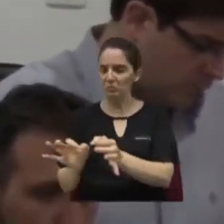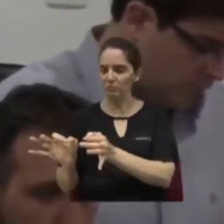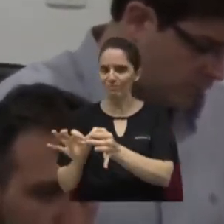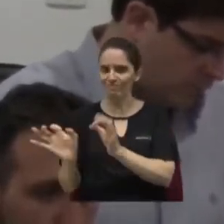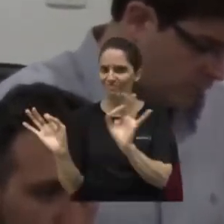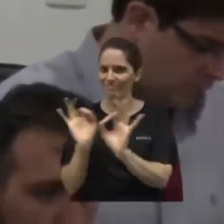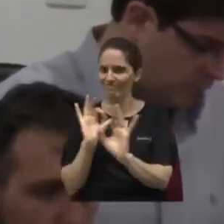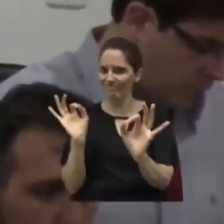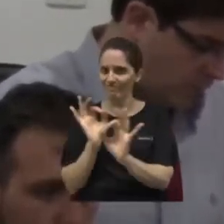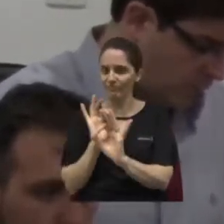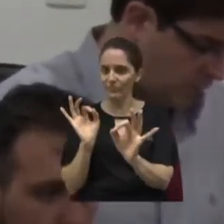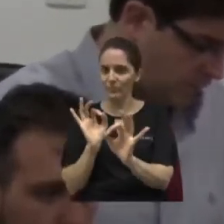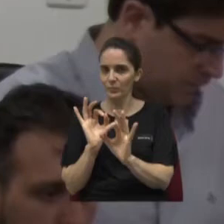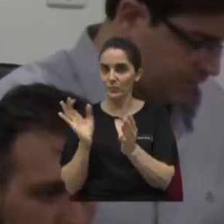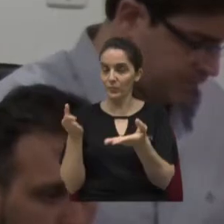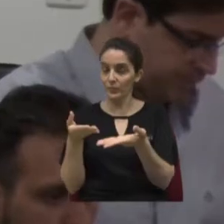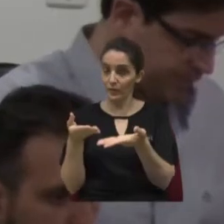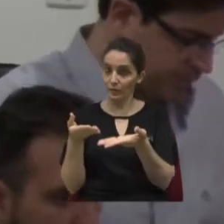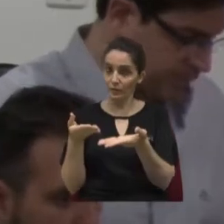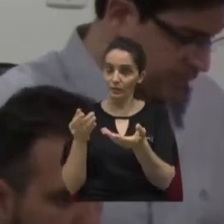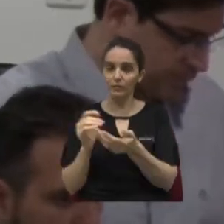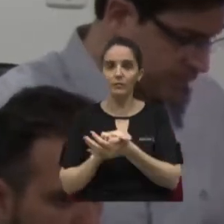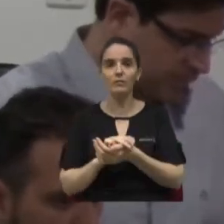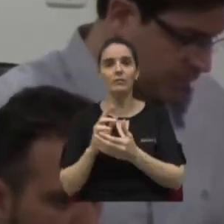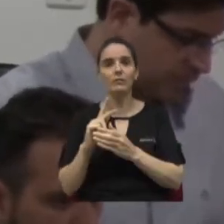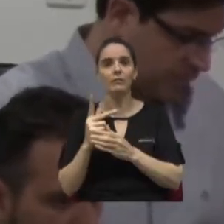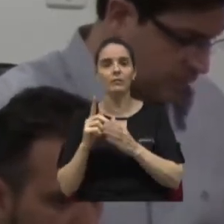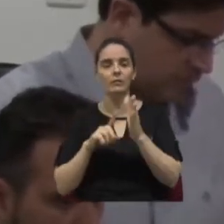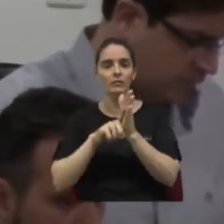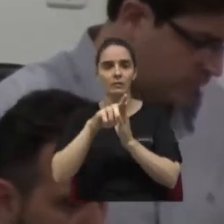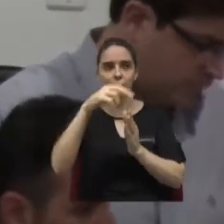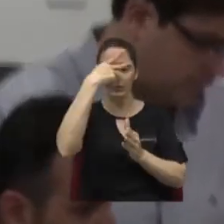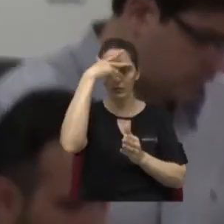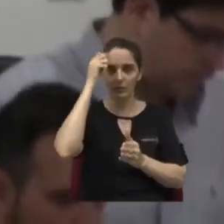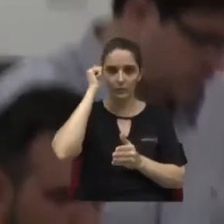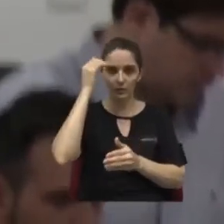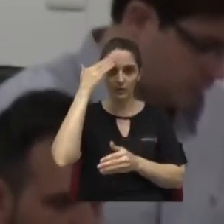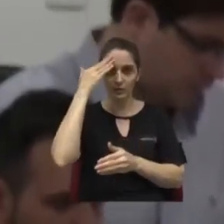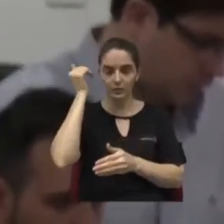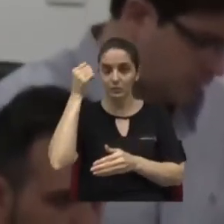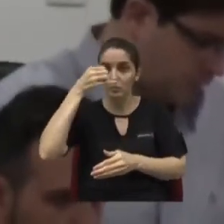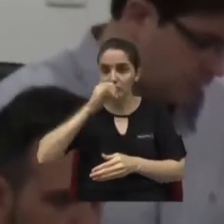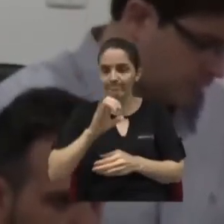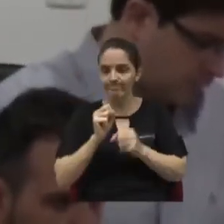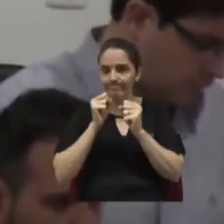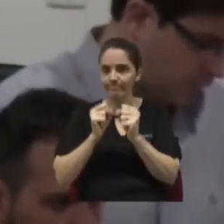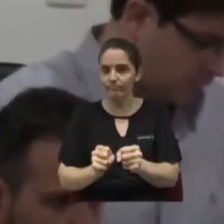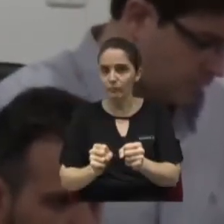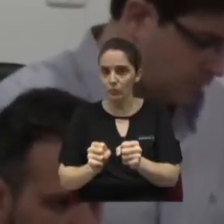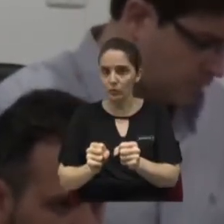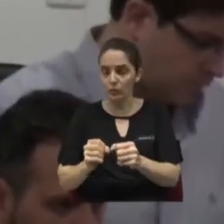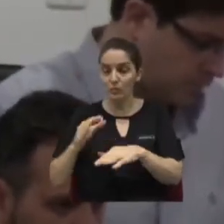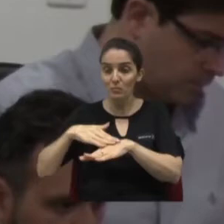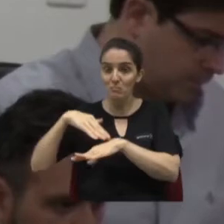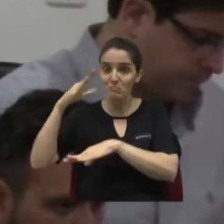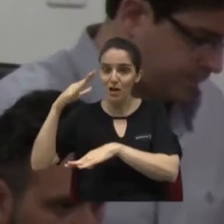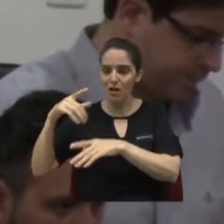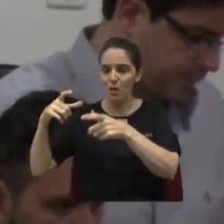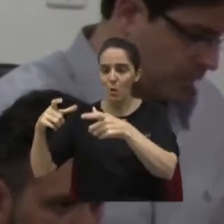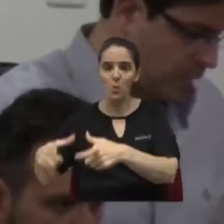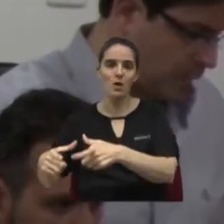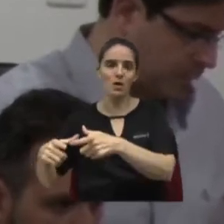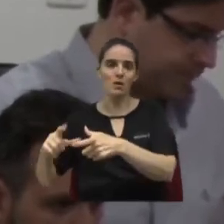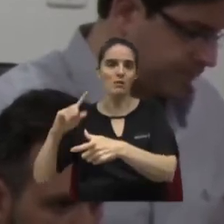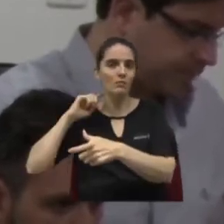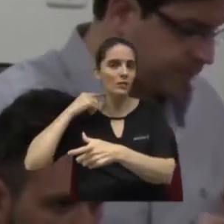esse motivo que estão fazendo esse requerimento, para que aumente os pontos, né, de lixo,